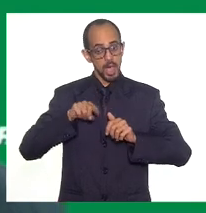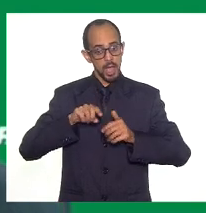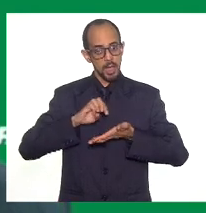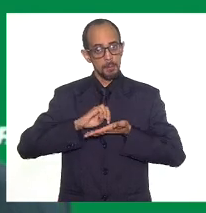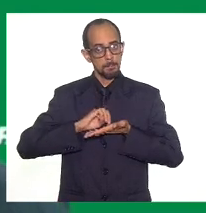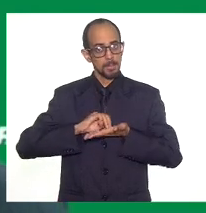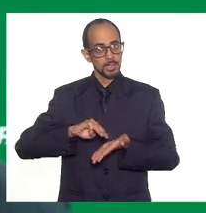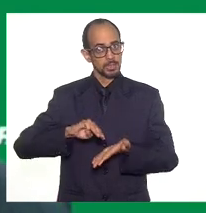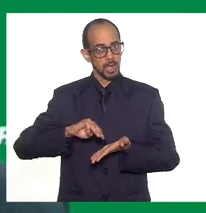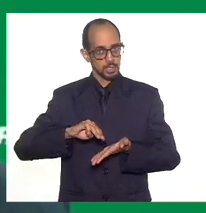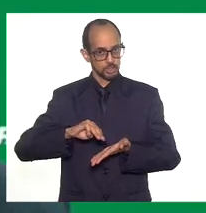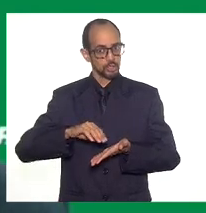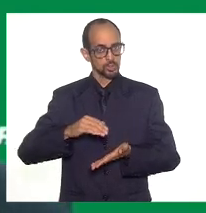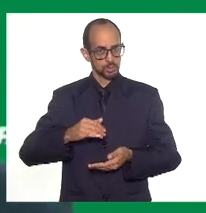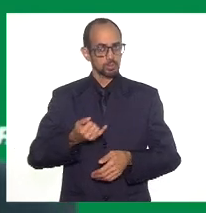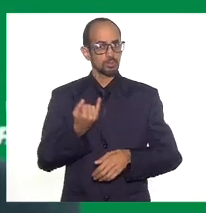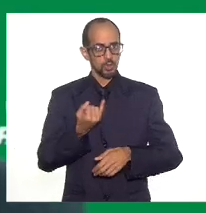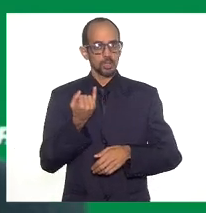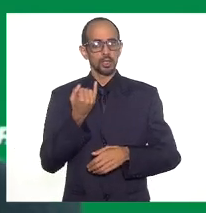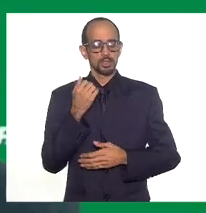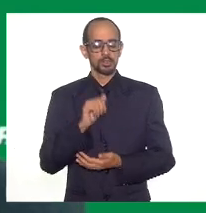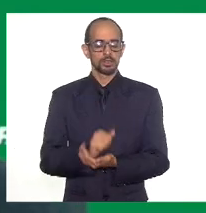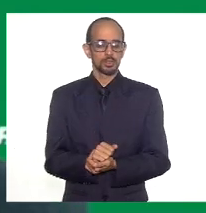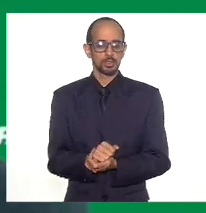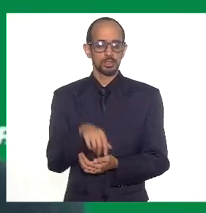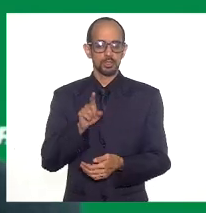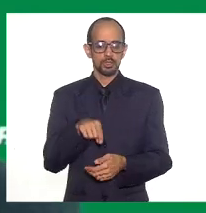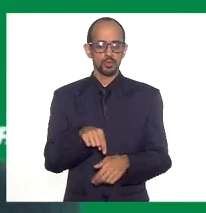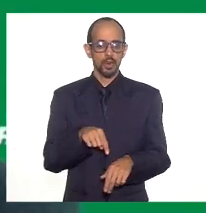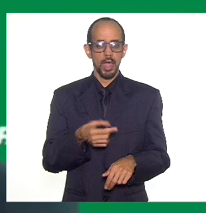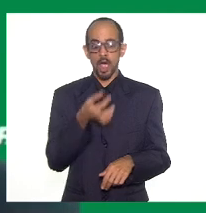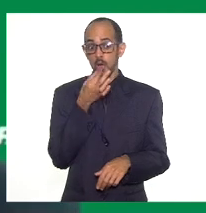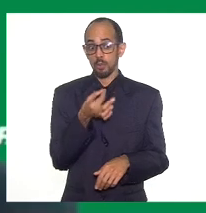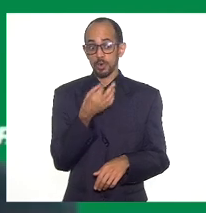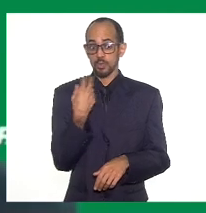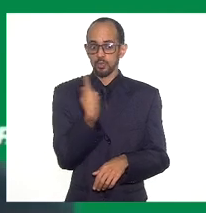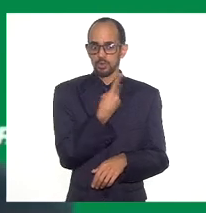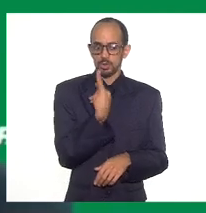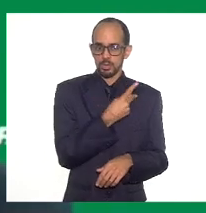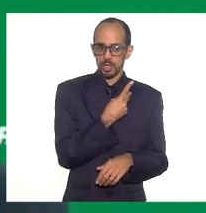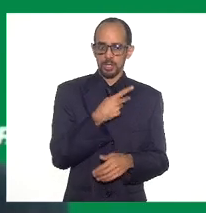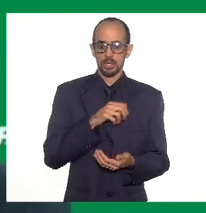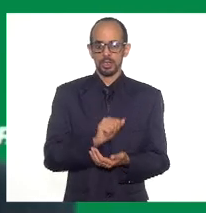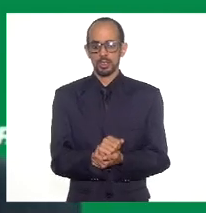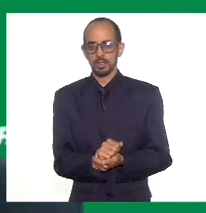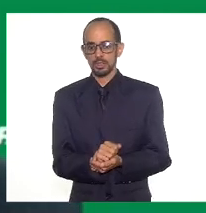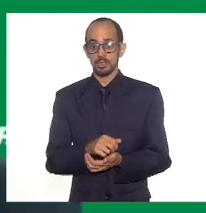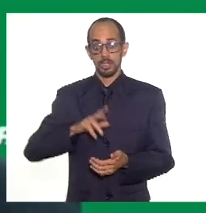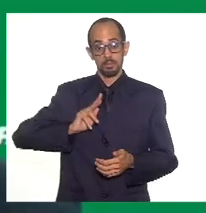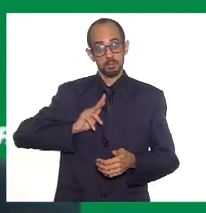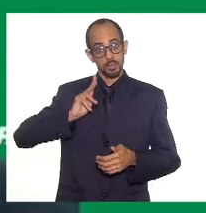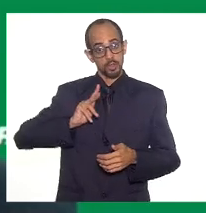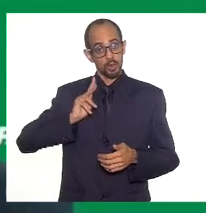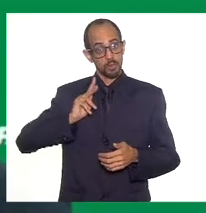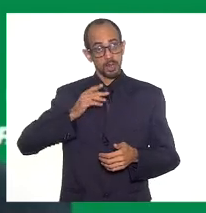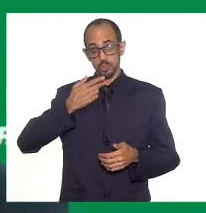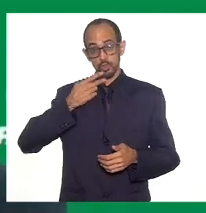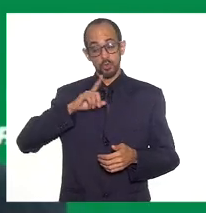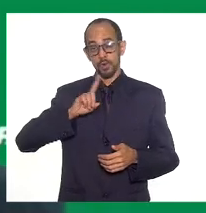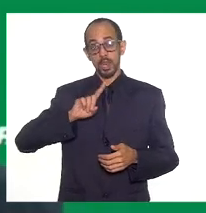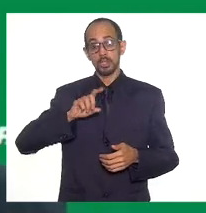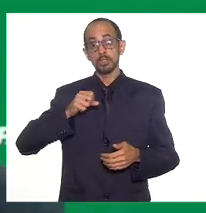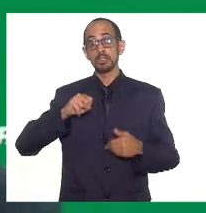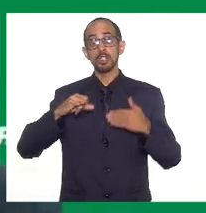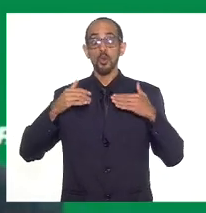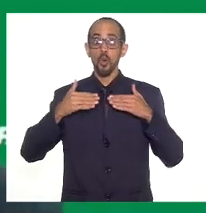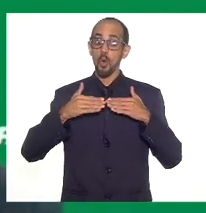significativas. Essa é a visão da agência, não estou aqui, né, expressando concordância da Petrobras com essa visão, mas compartilhando um pouco